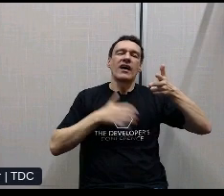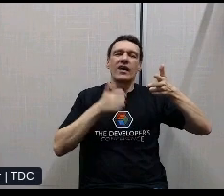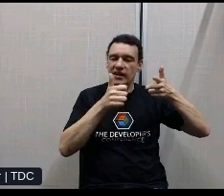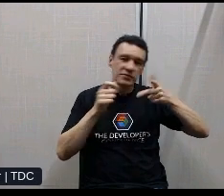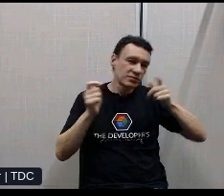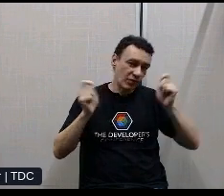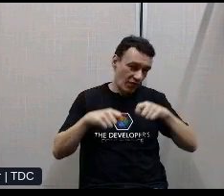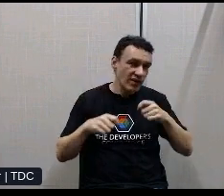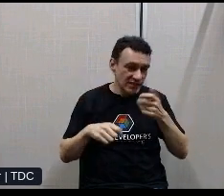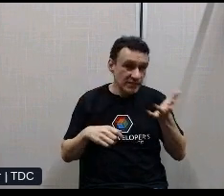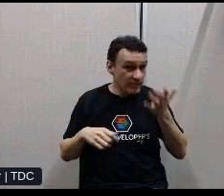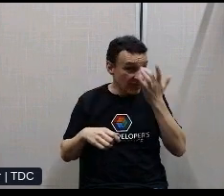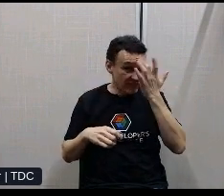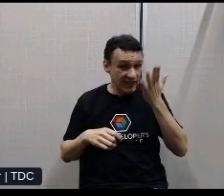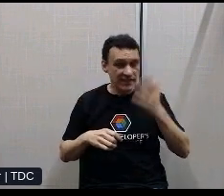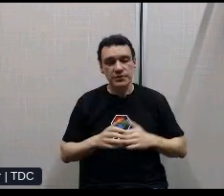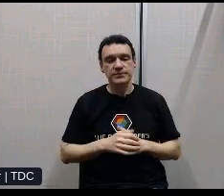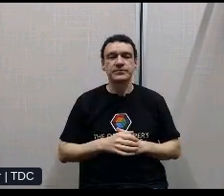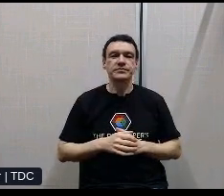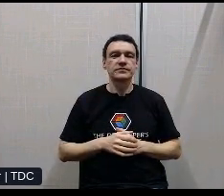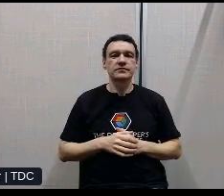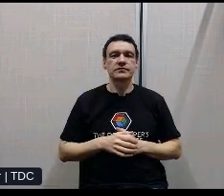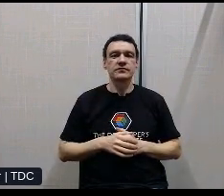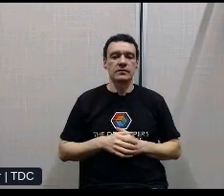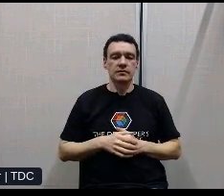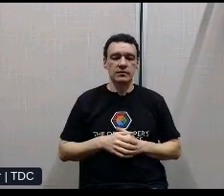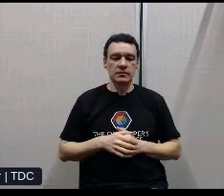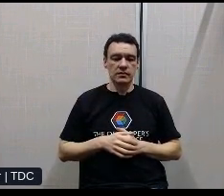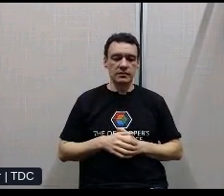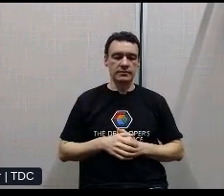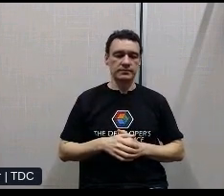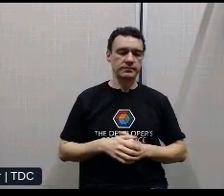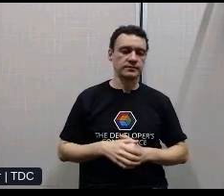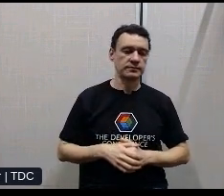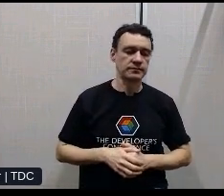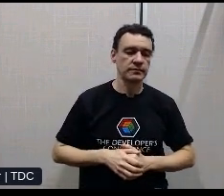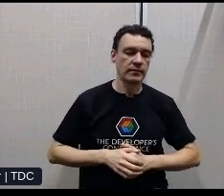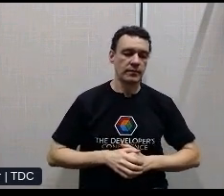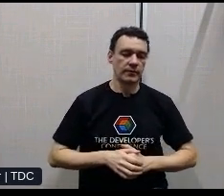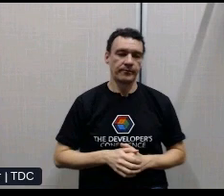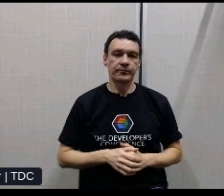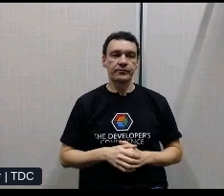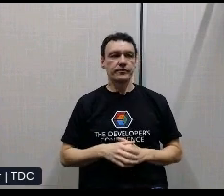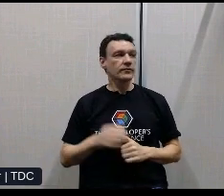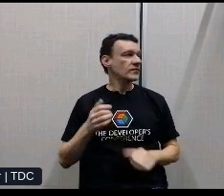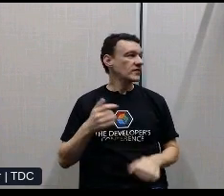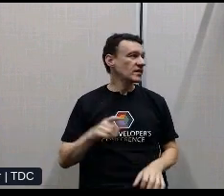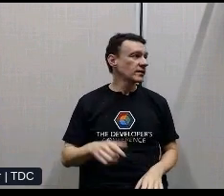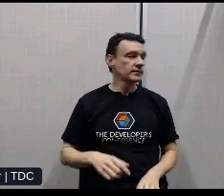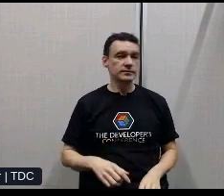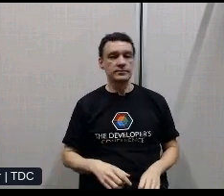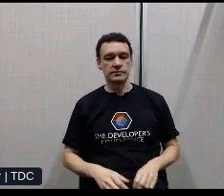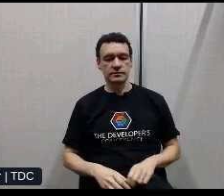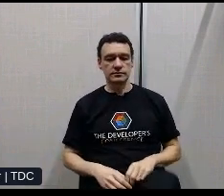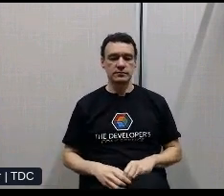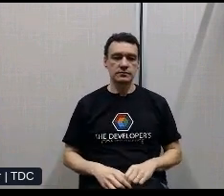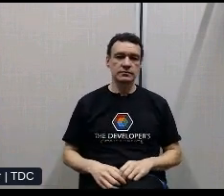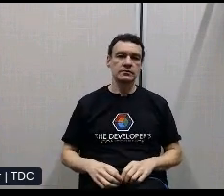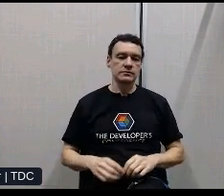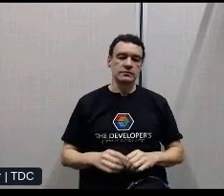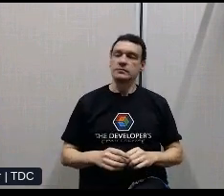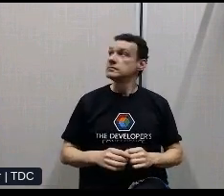esse dispositivo. Um outro aqui, gente, é o WeWalk. O WeWalk é bem interessante pelo